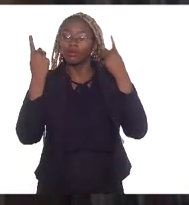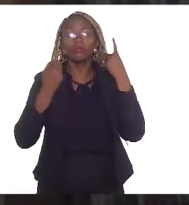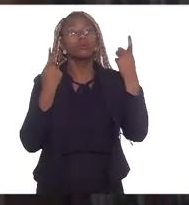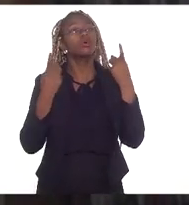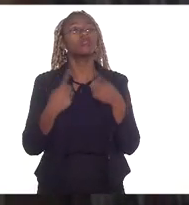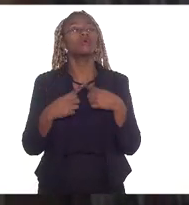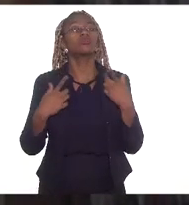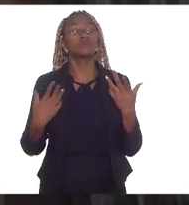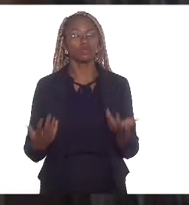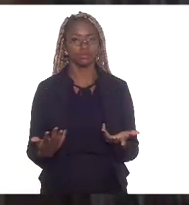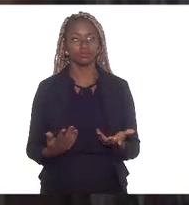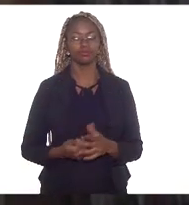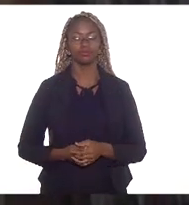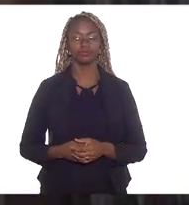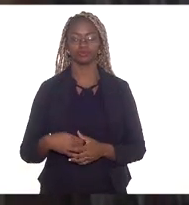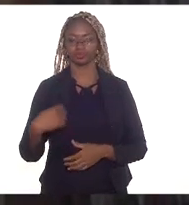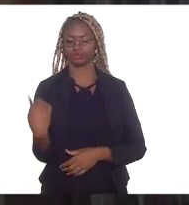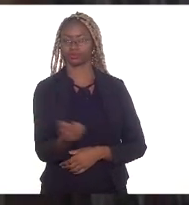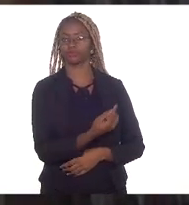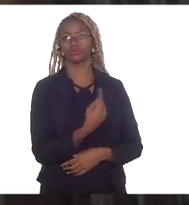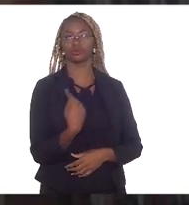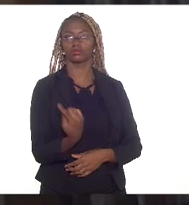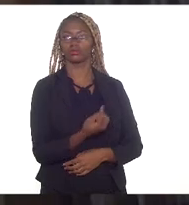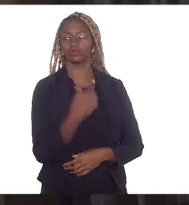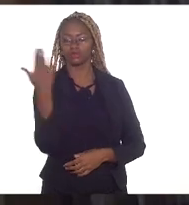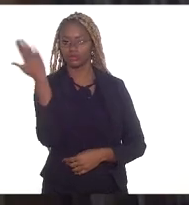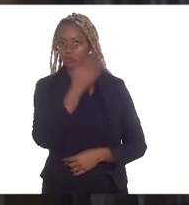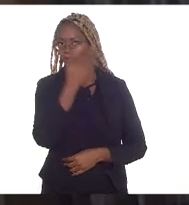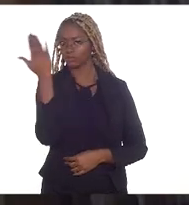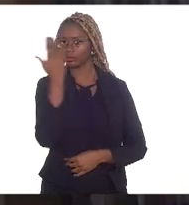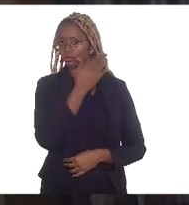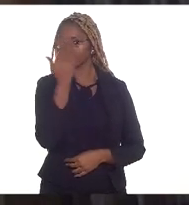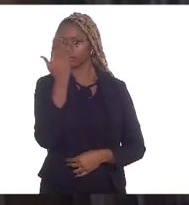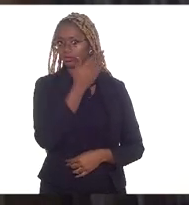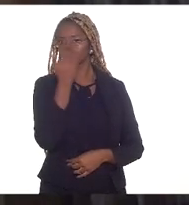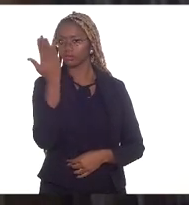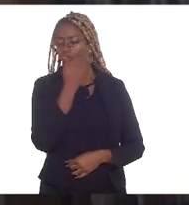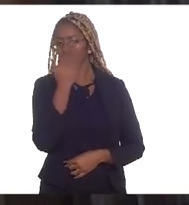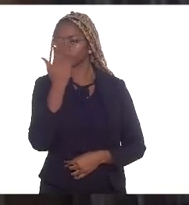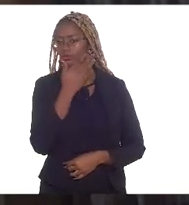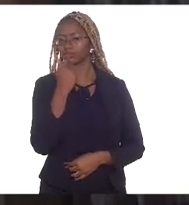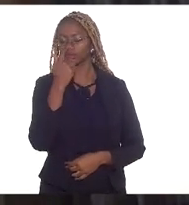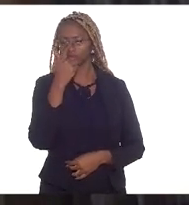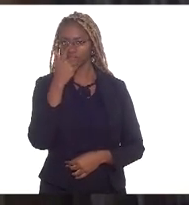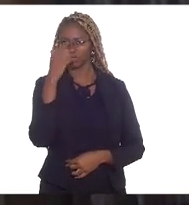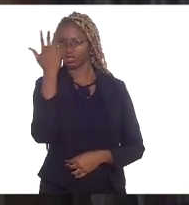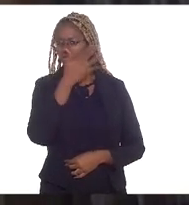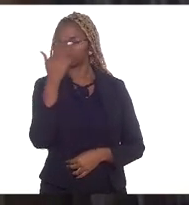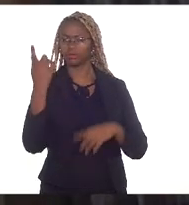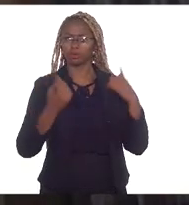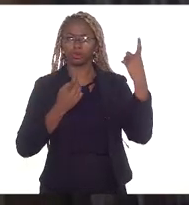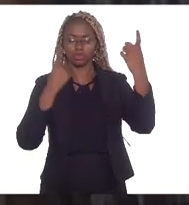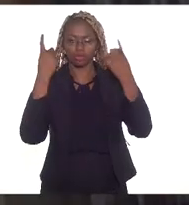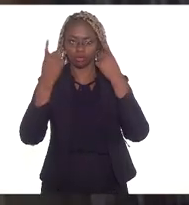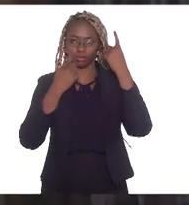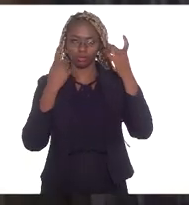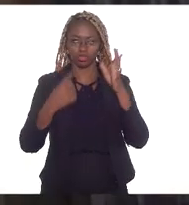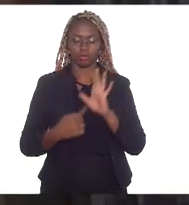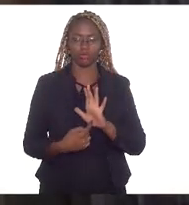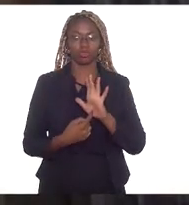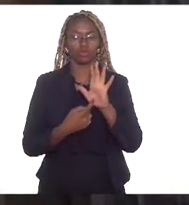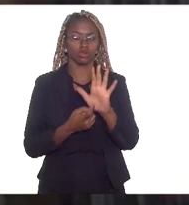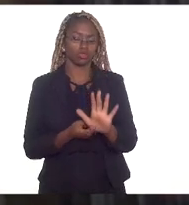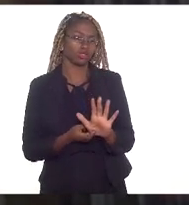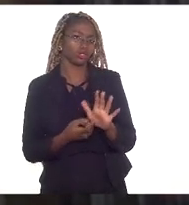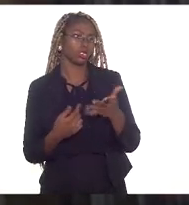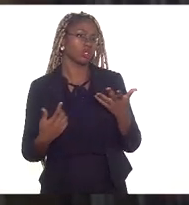porque a gente não vê, pelo menos, nenhuma preocupação demonstrada, pelo